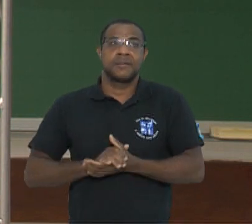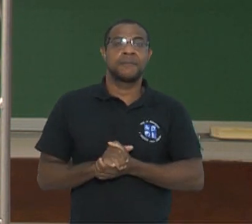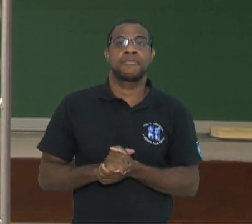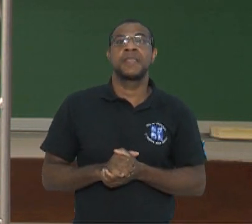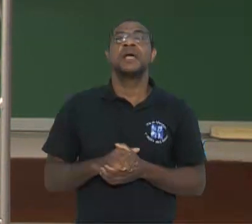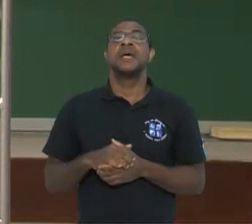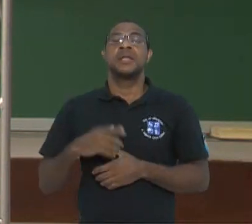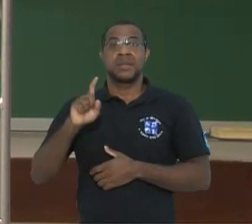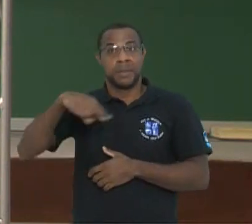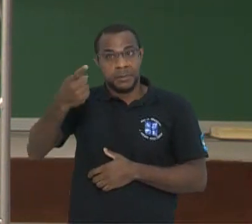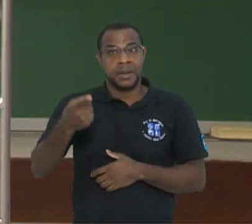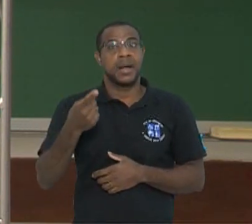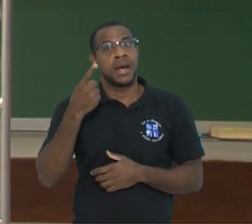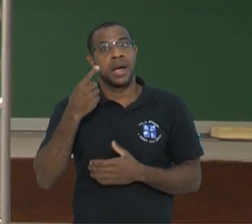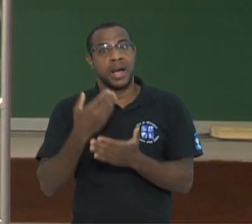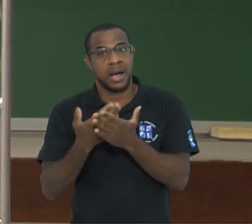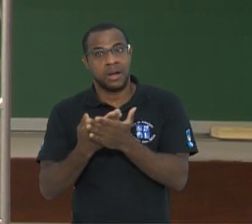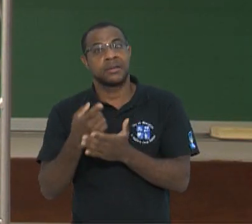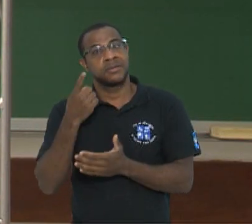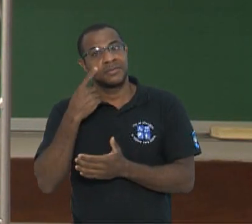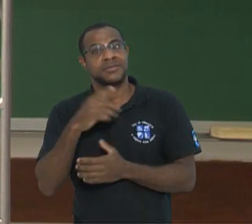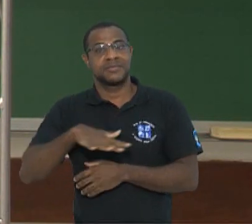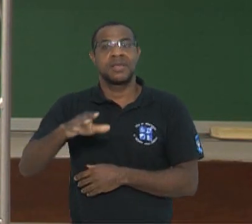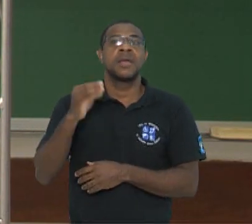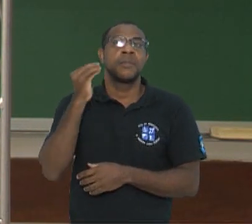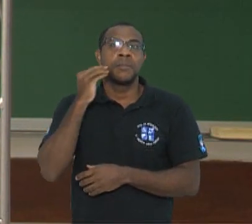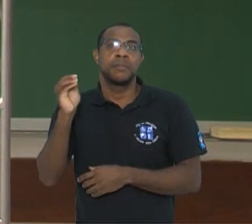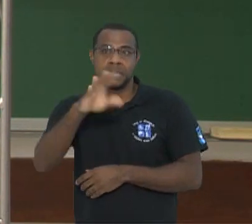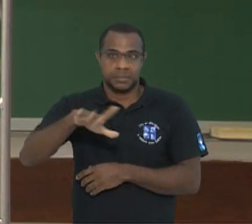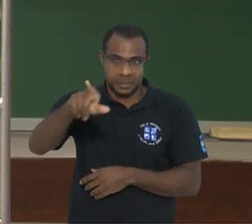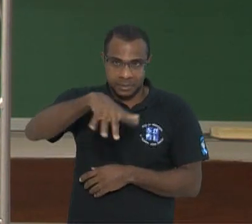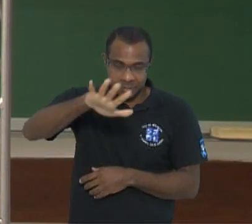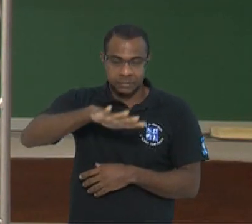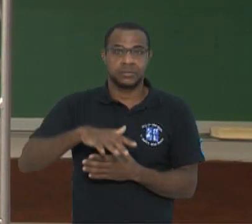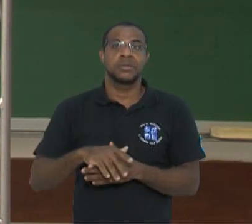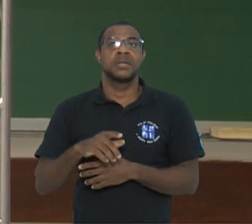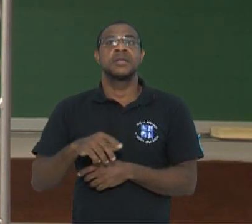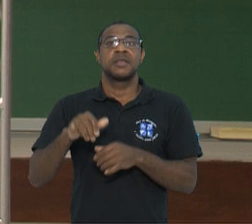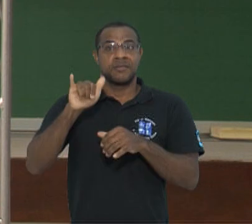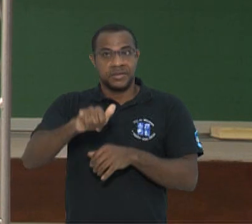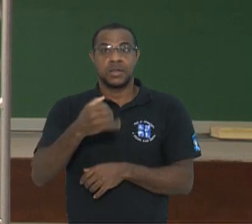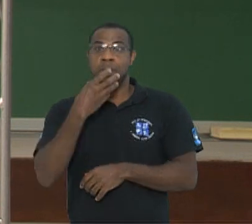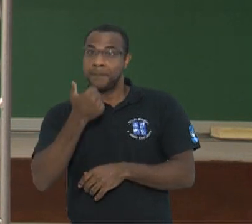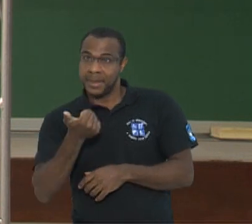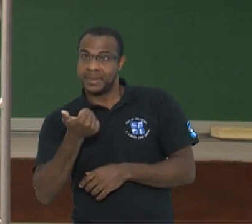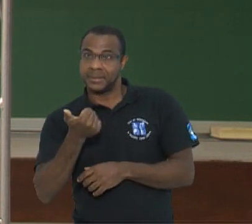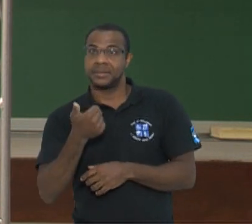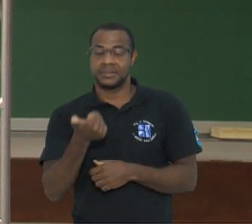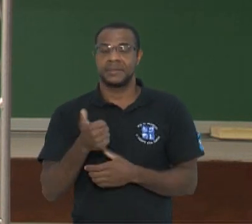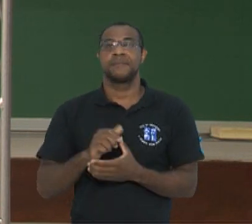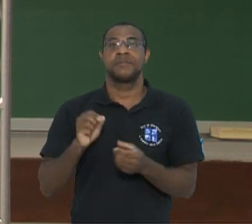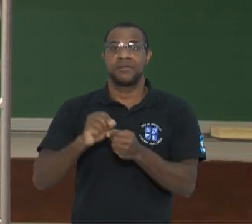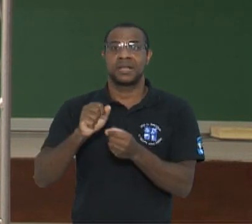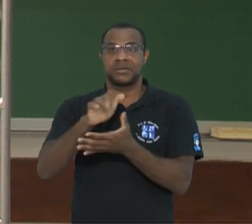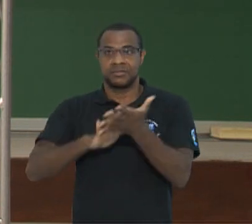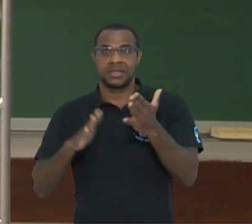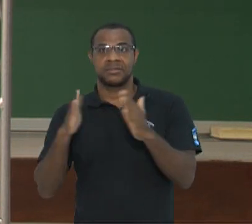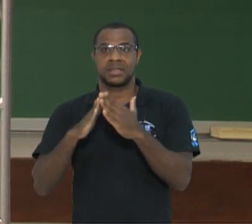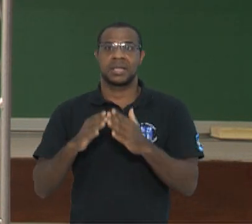se vê na próxima aula. Um beijo para todos, fiquem todos muito bem. Eu espero que vocês resolvam os exercícios em casa.